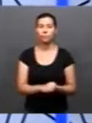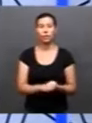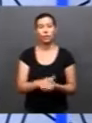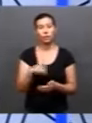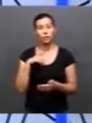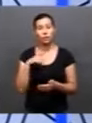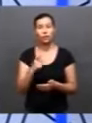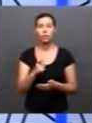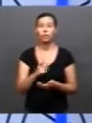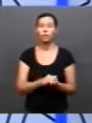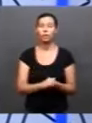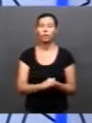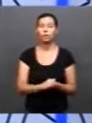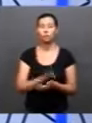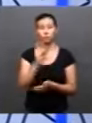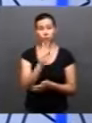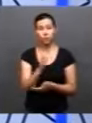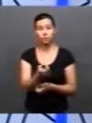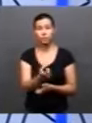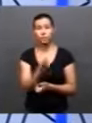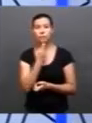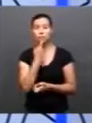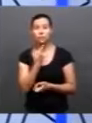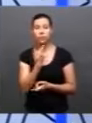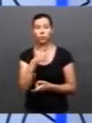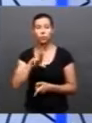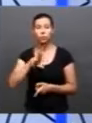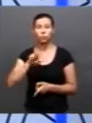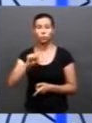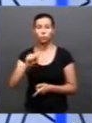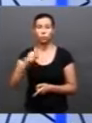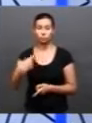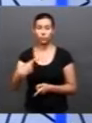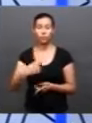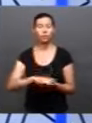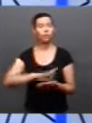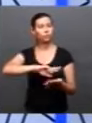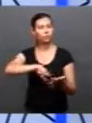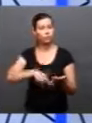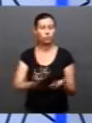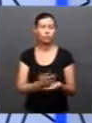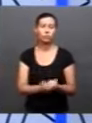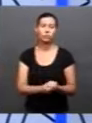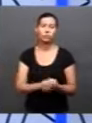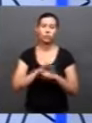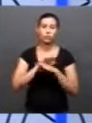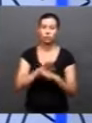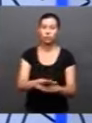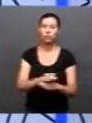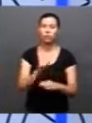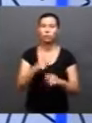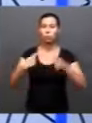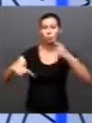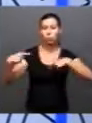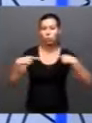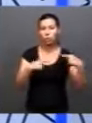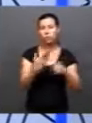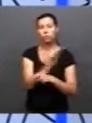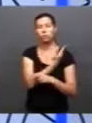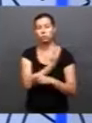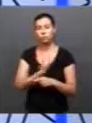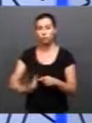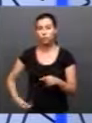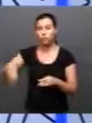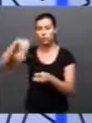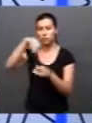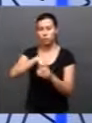Campinas, né, Estadual de Campinas, a USP em São Paulo, mas sempre favorecendo muito essa ideia de ter políticas públicas dentro das